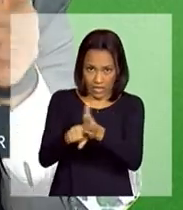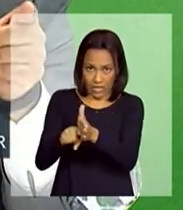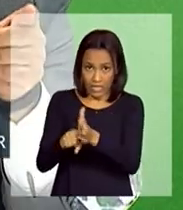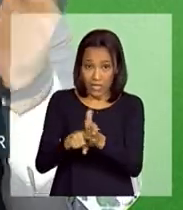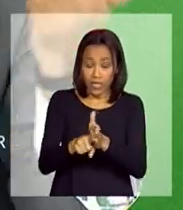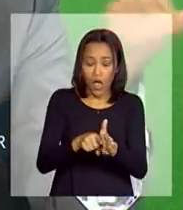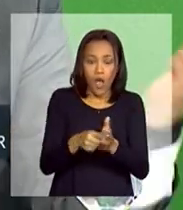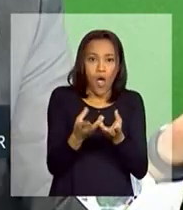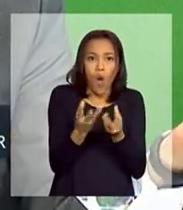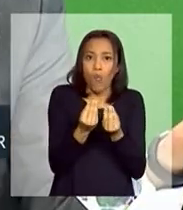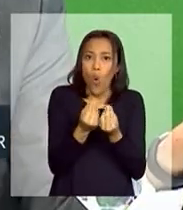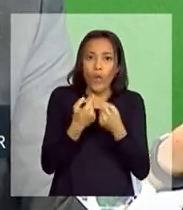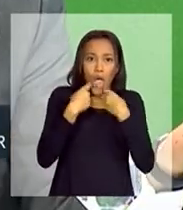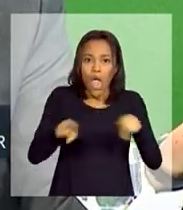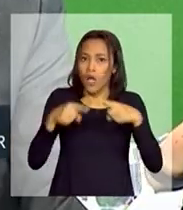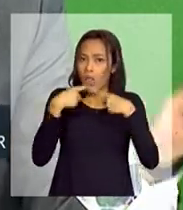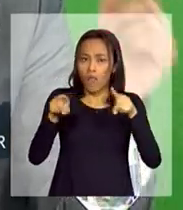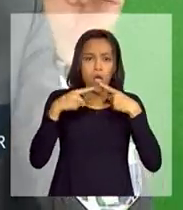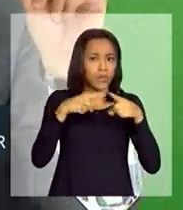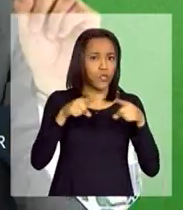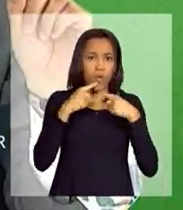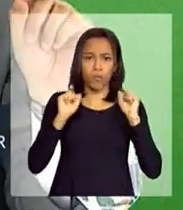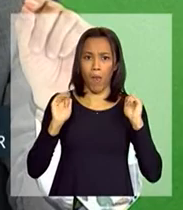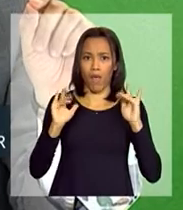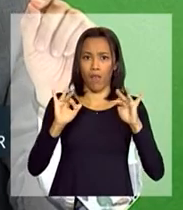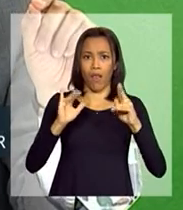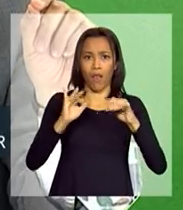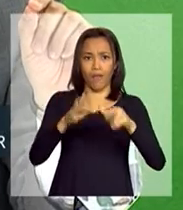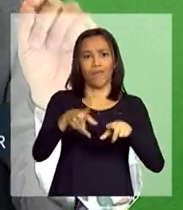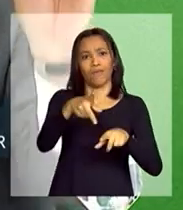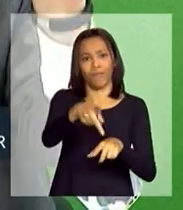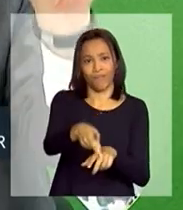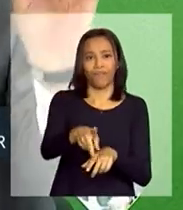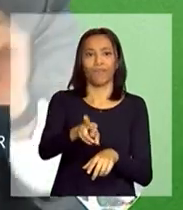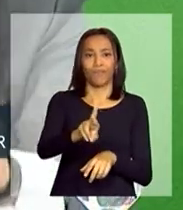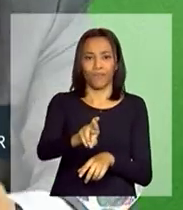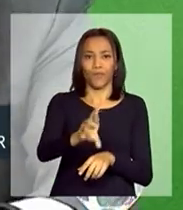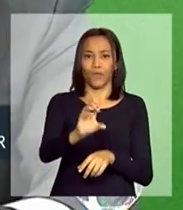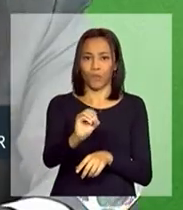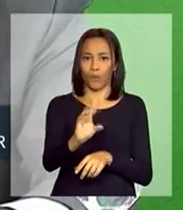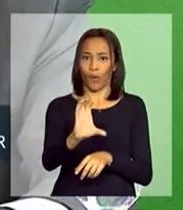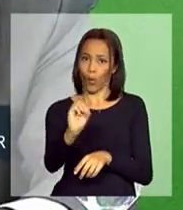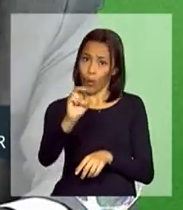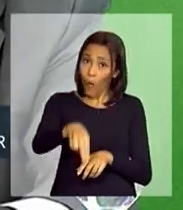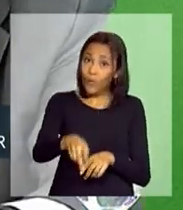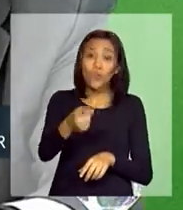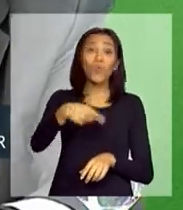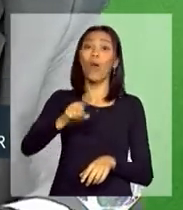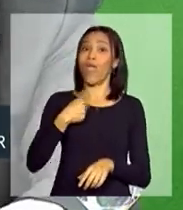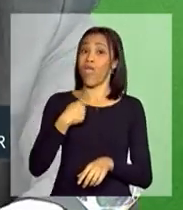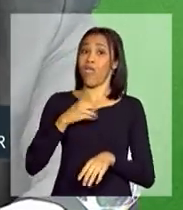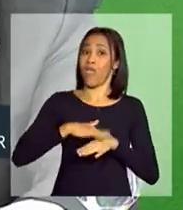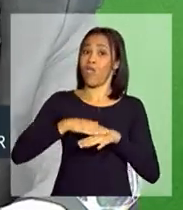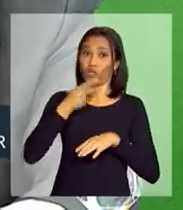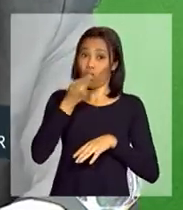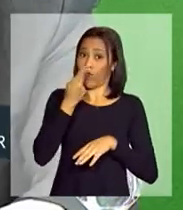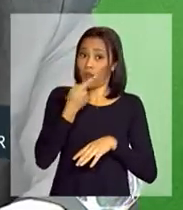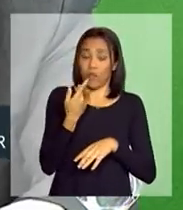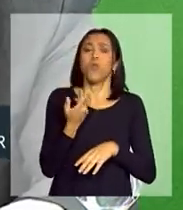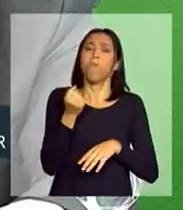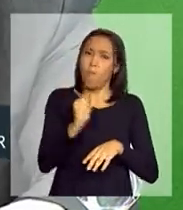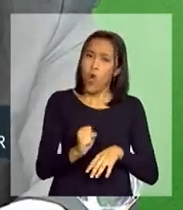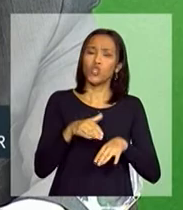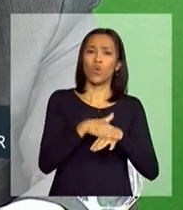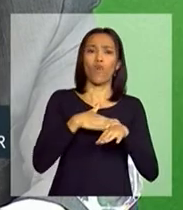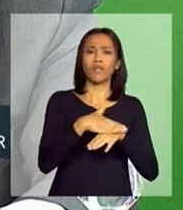seguramente com esta regulamentação muitas questões serão resolvidas E para isso não sou eu que tô dizendo basta conversar com qualquer